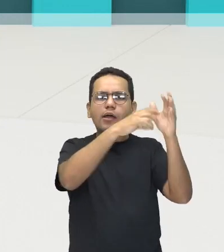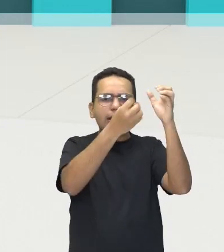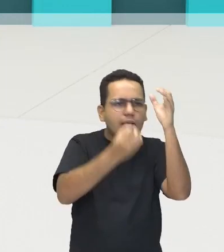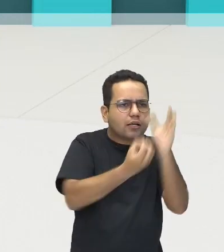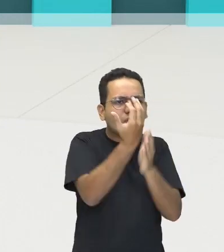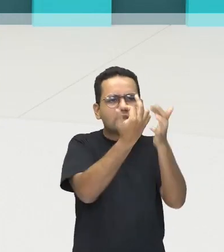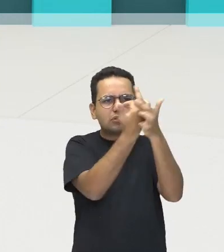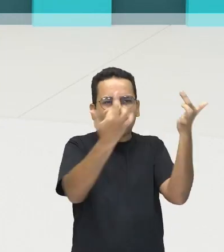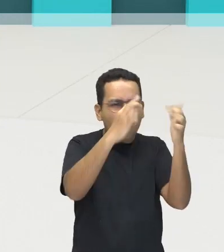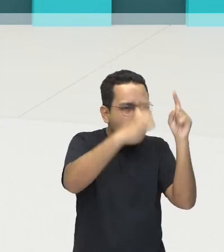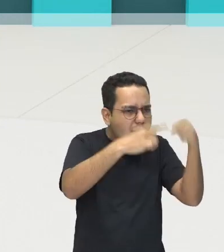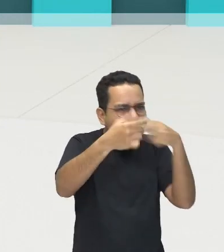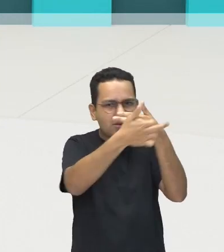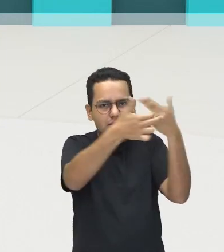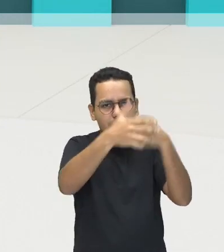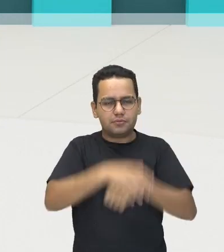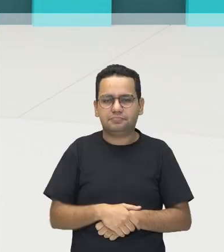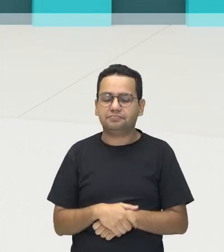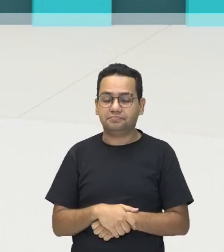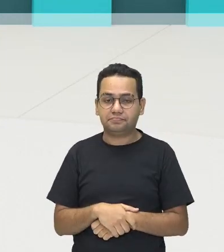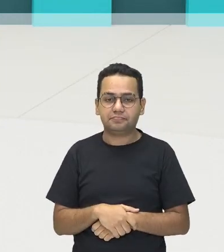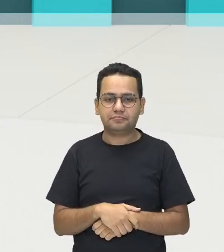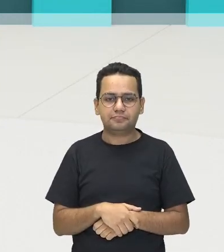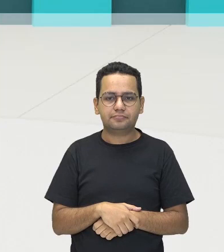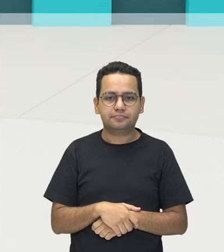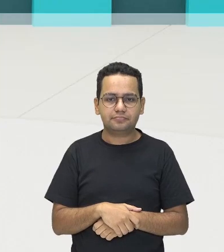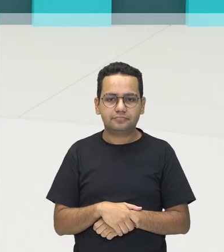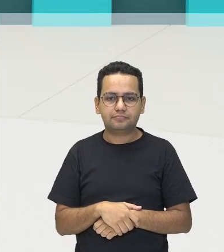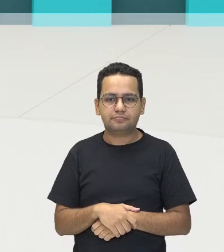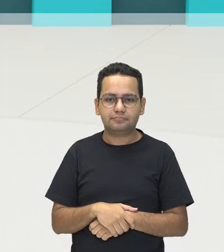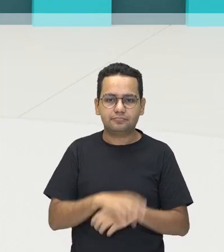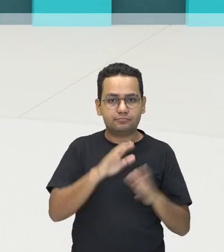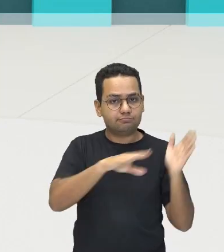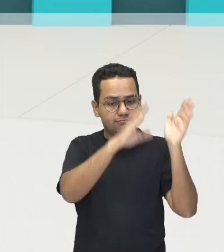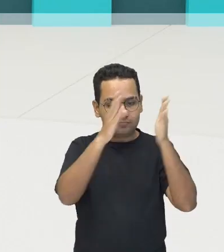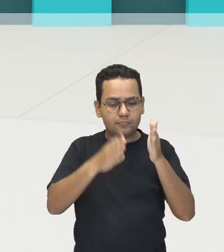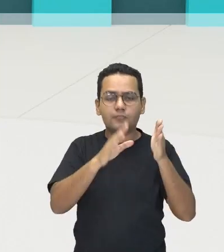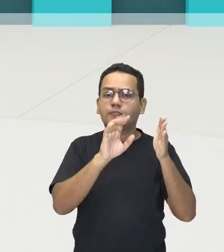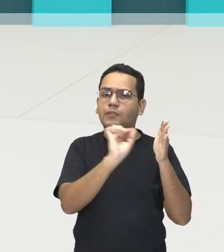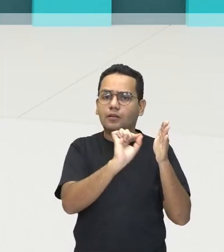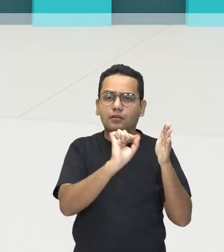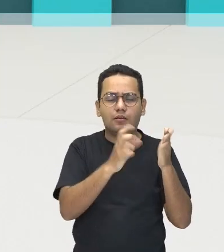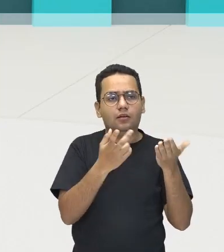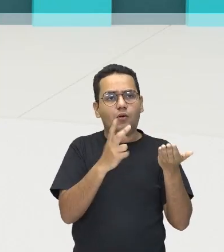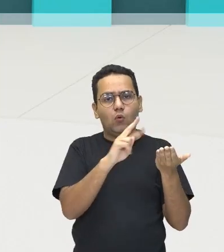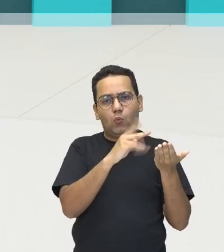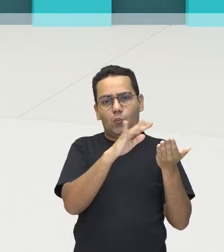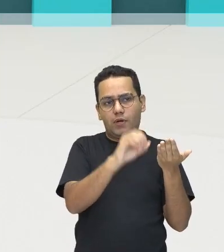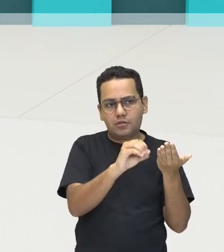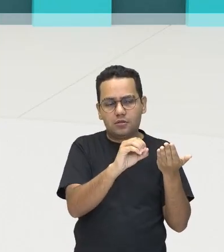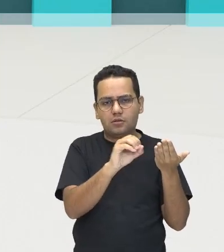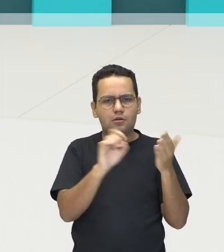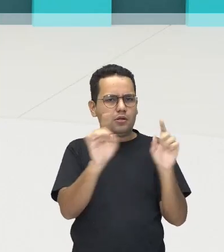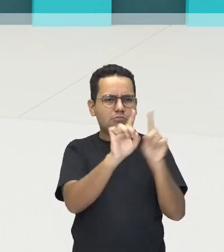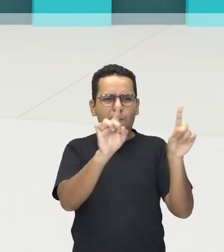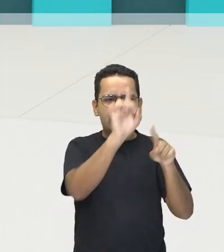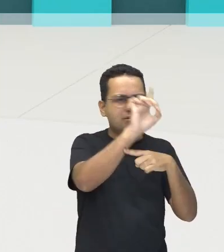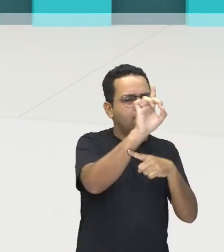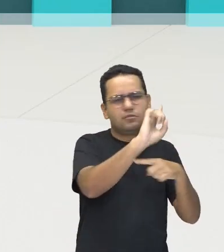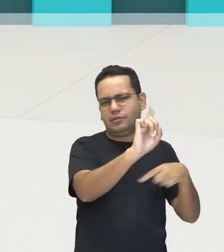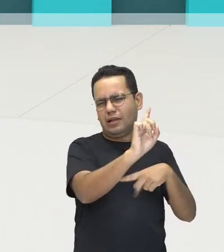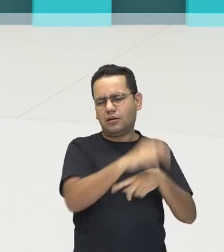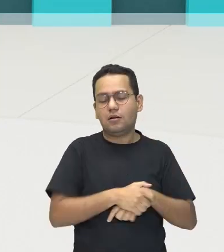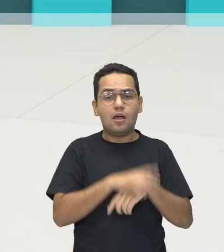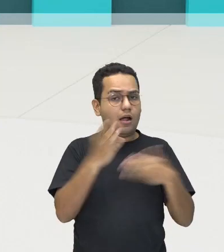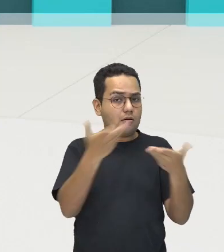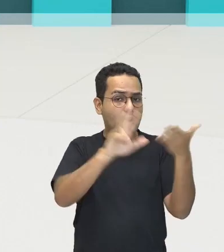que surge o humanismo, o que vai ser pensado? Não, agora não é Deus que é o centro de todas as coisas, e sim um homem que é o centro de todas